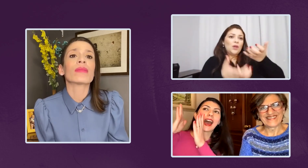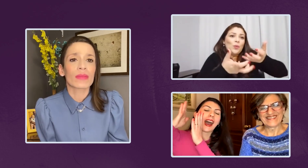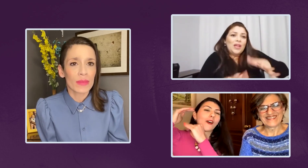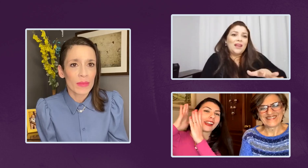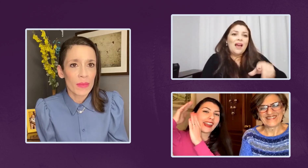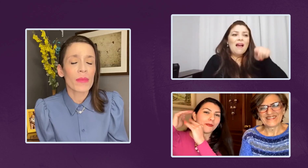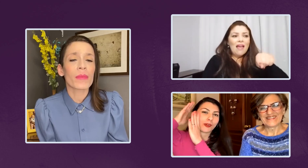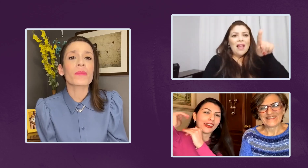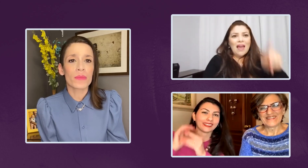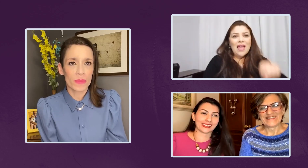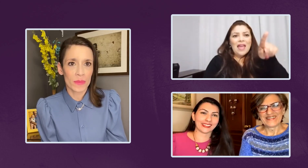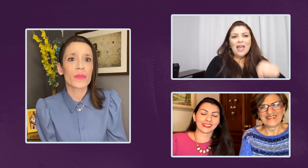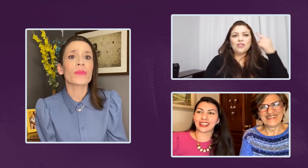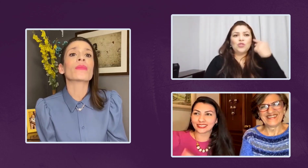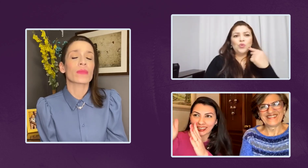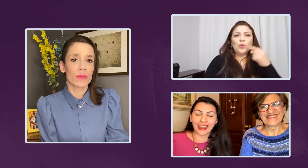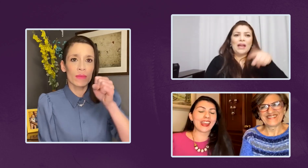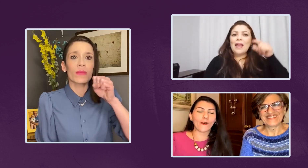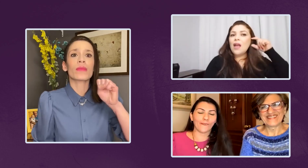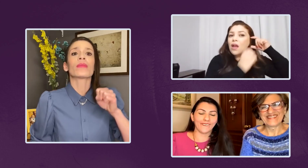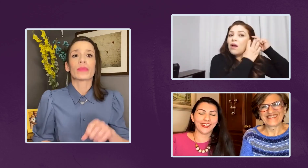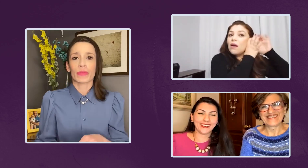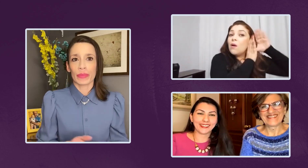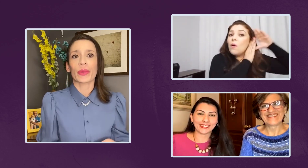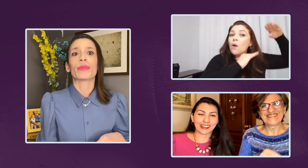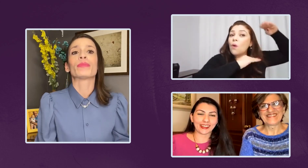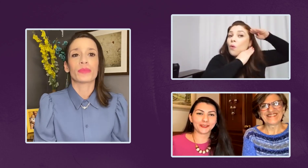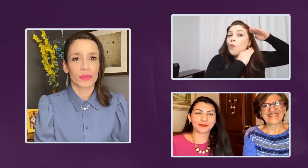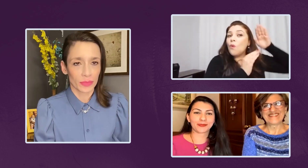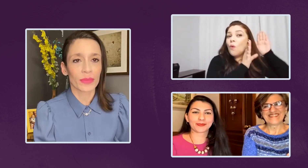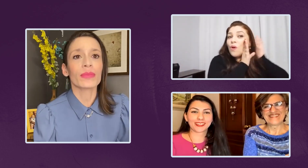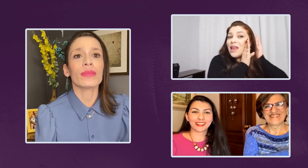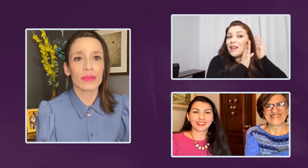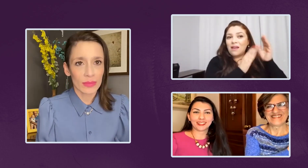queria ser a orelha ambulante, eu queria ser eu. Entendeu?